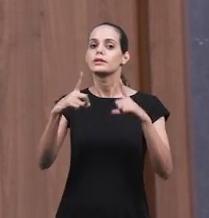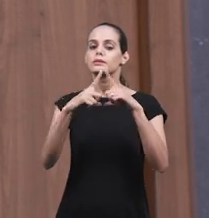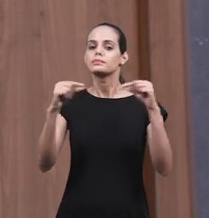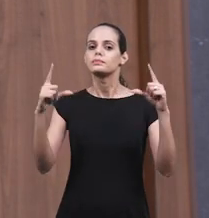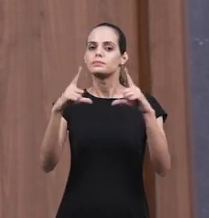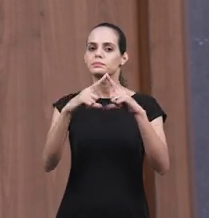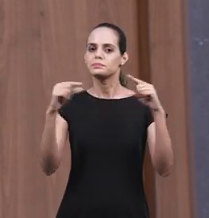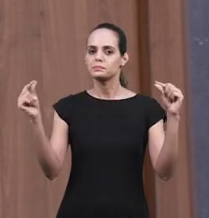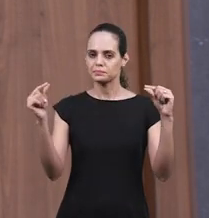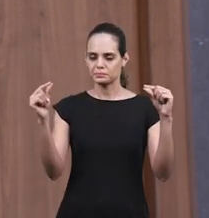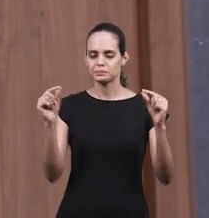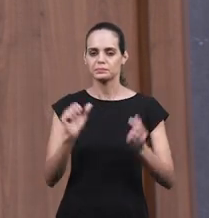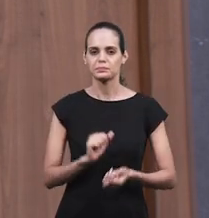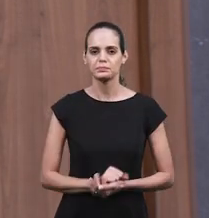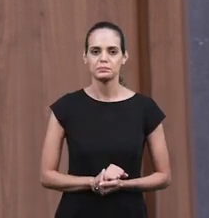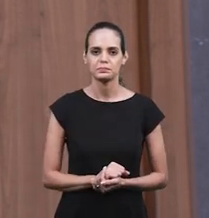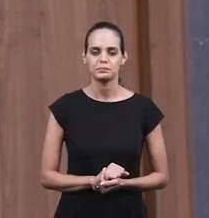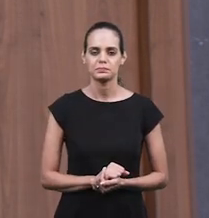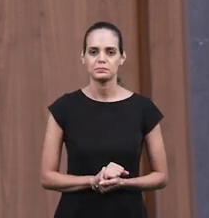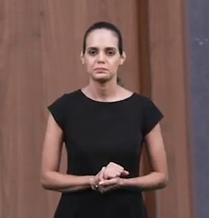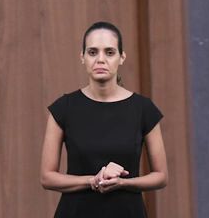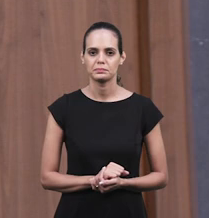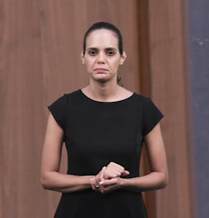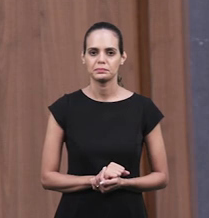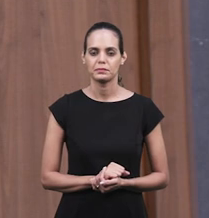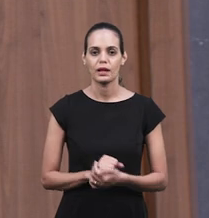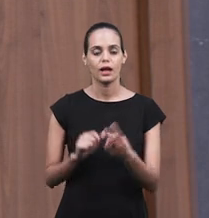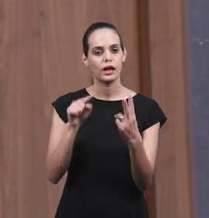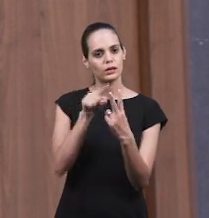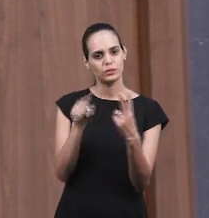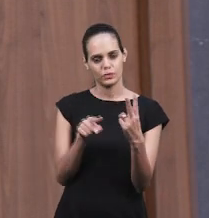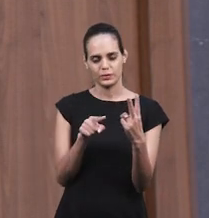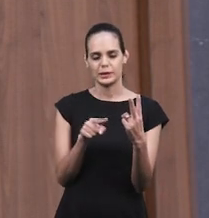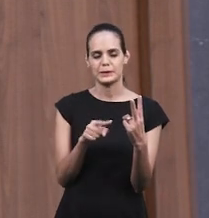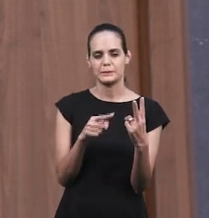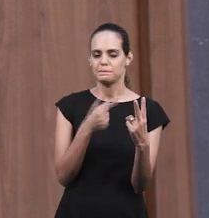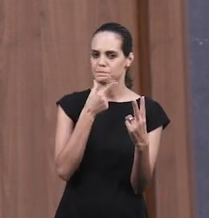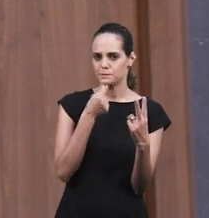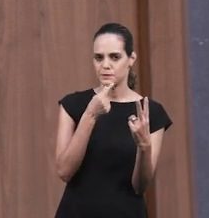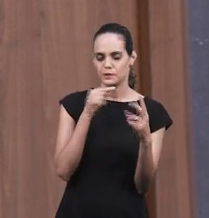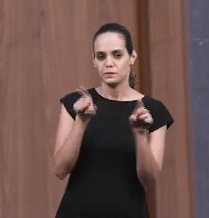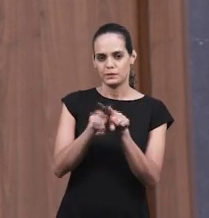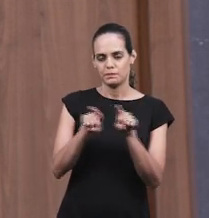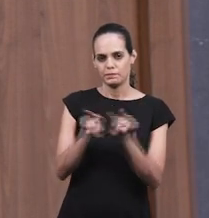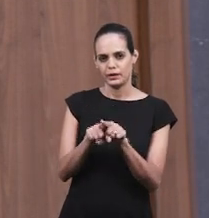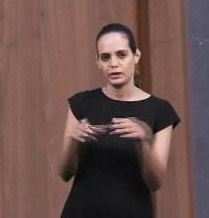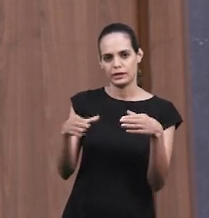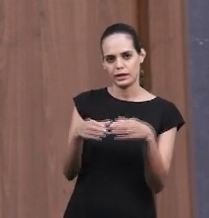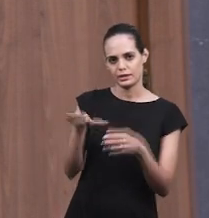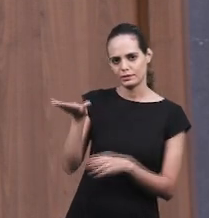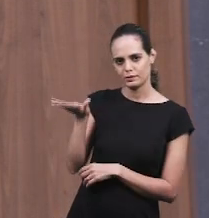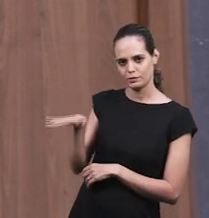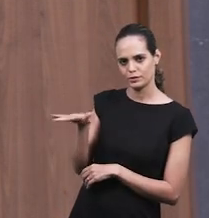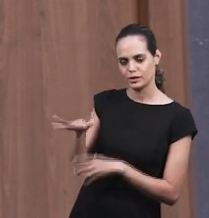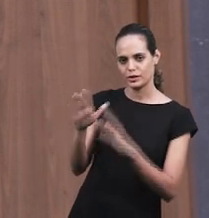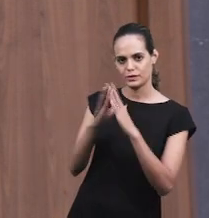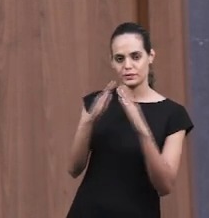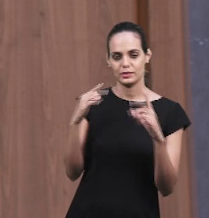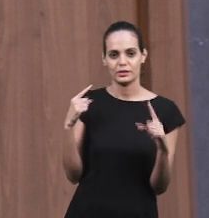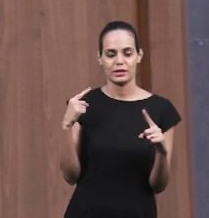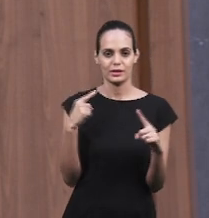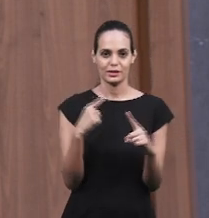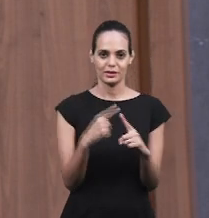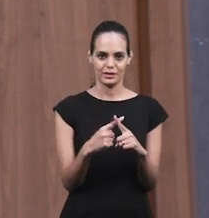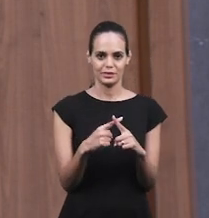Distrito Federal, em Brasília. E lá nós teremos o Eliel e o Micael. Eles são da classe de